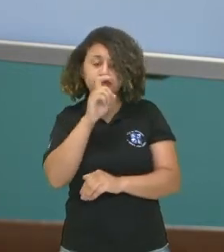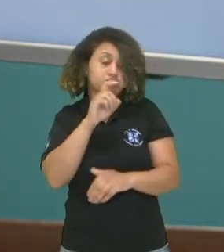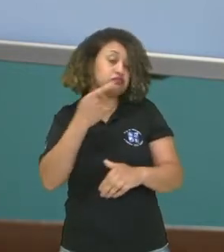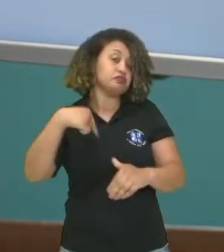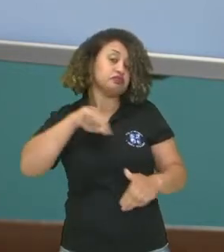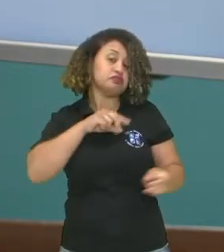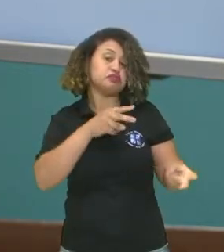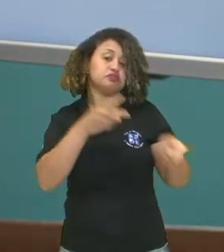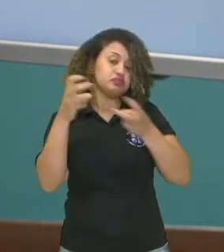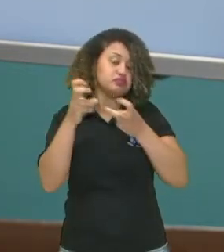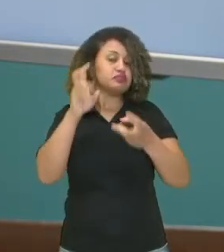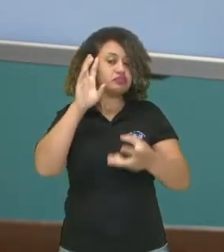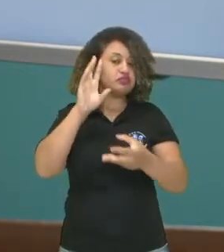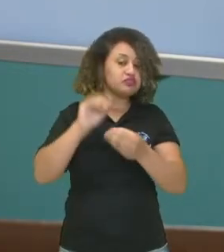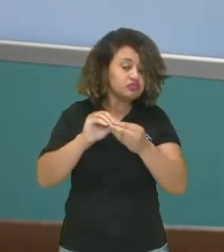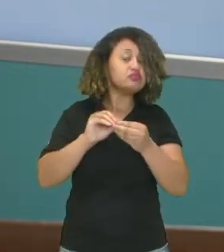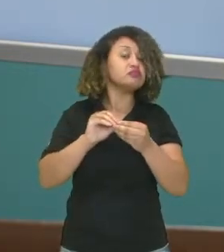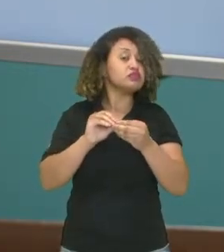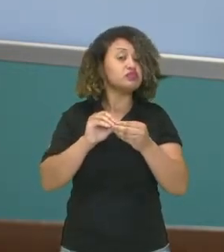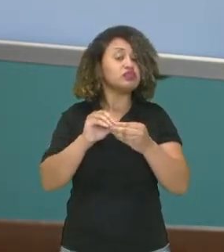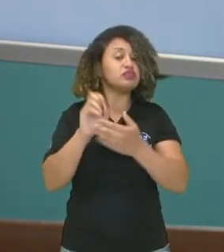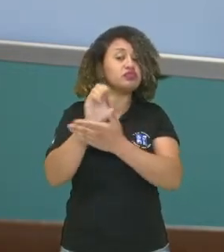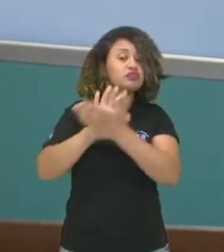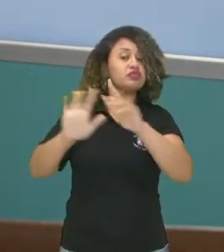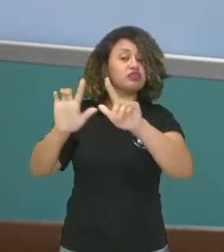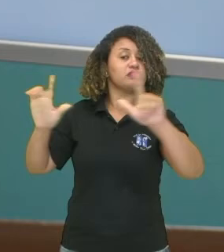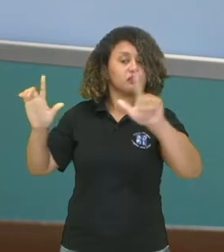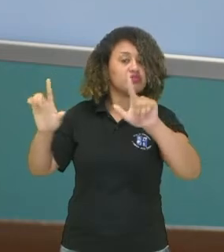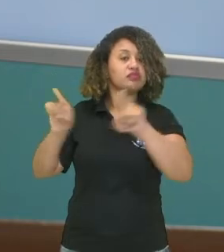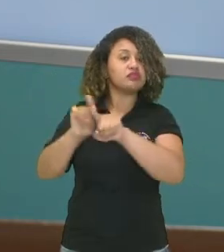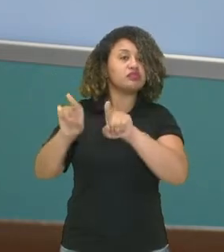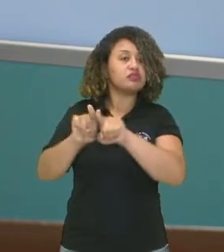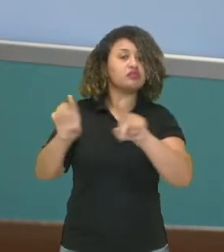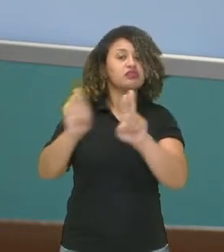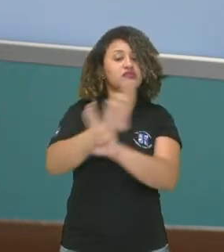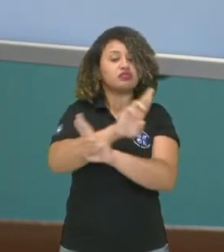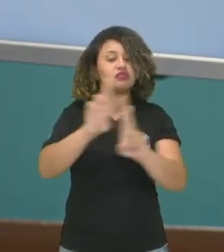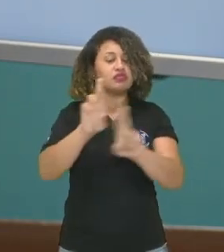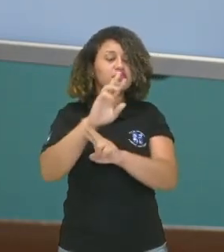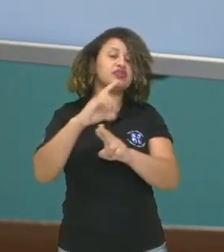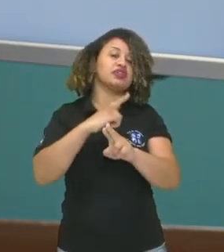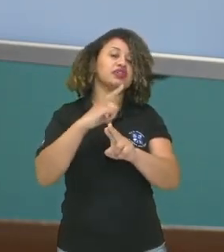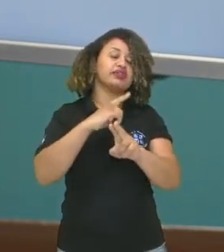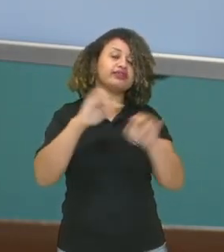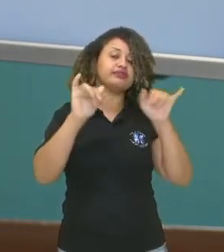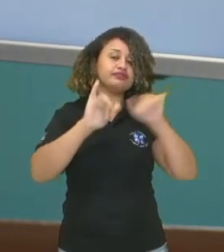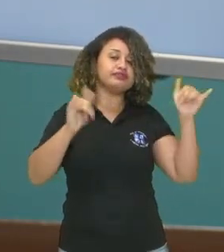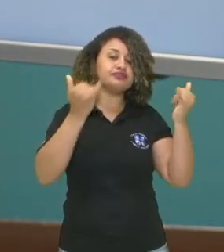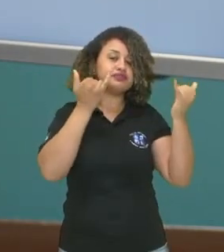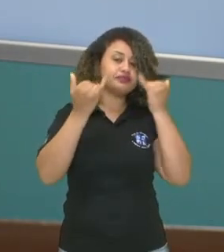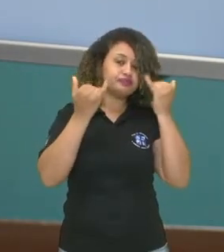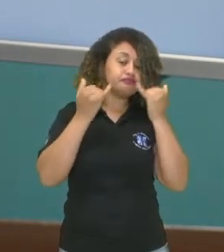perceber, interpretar através dessa imagem e sua relação com as notícias falsas.